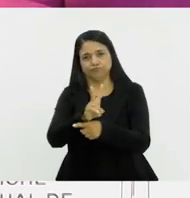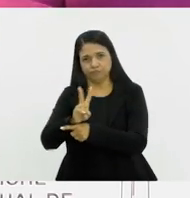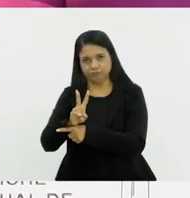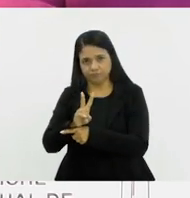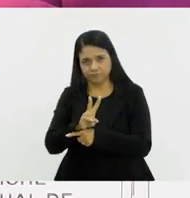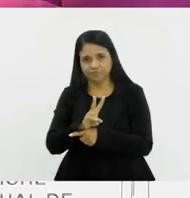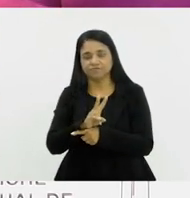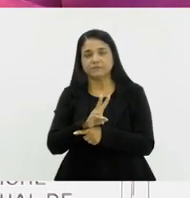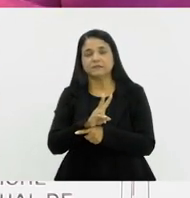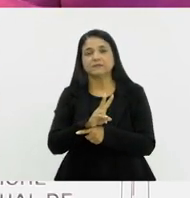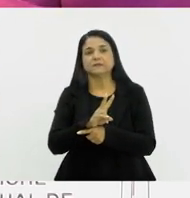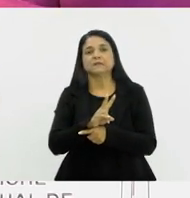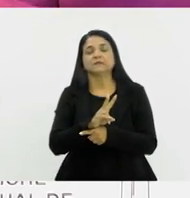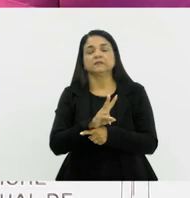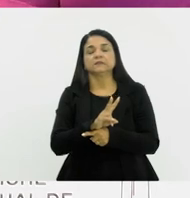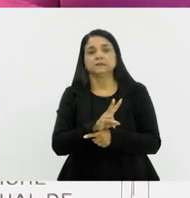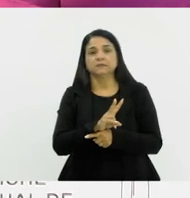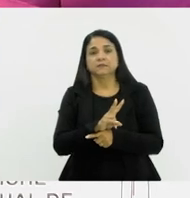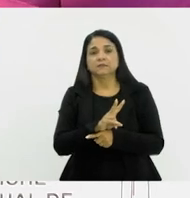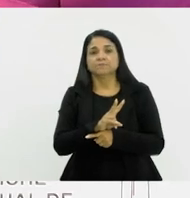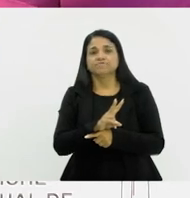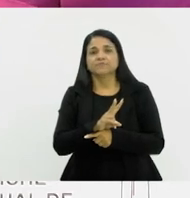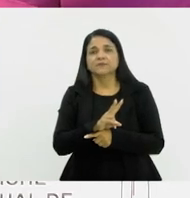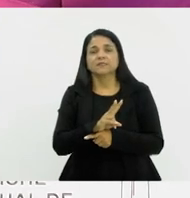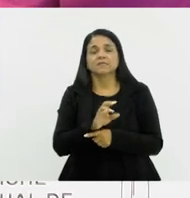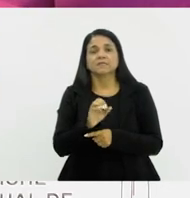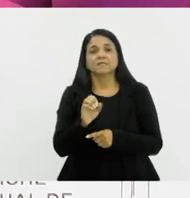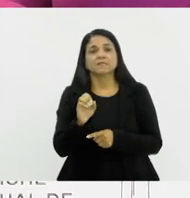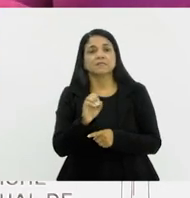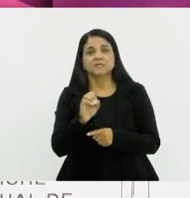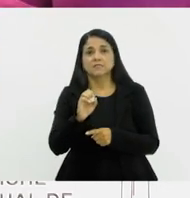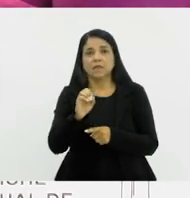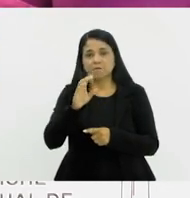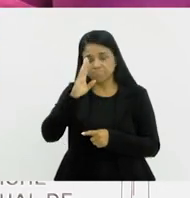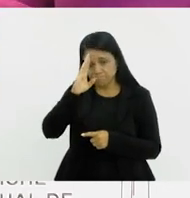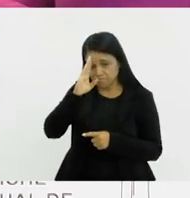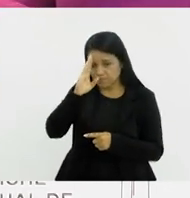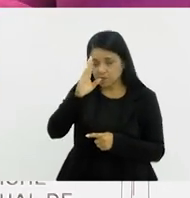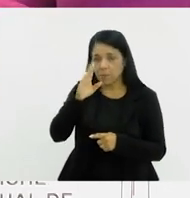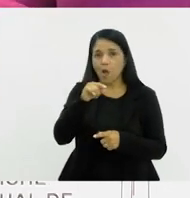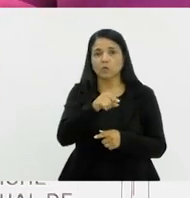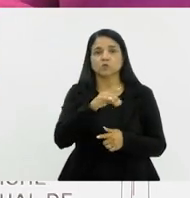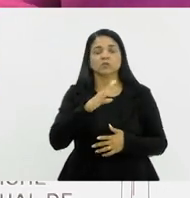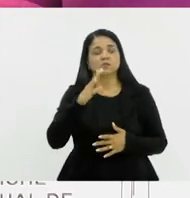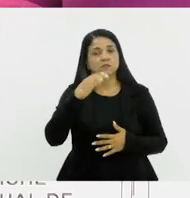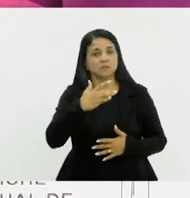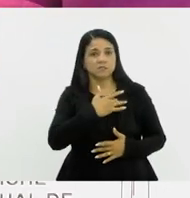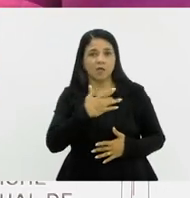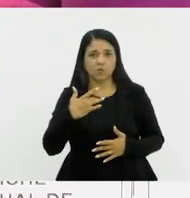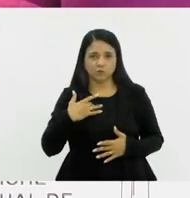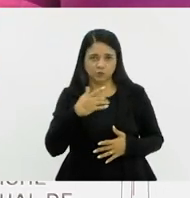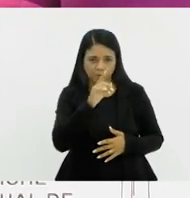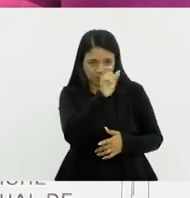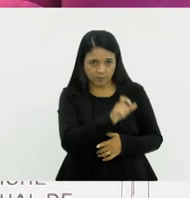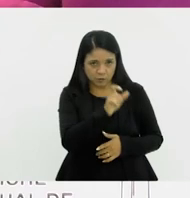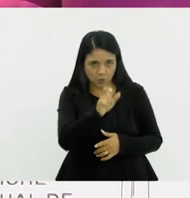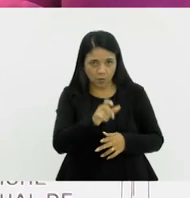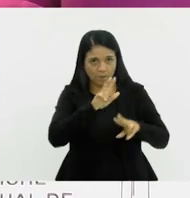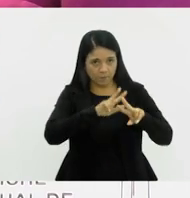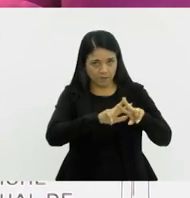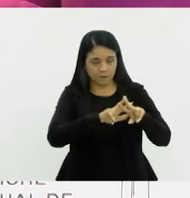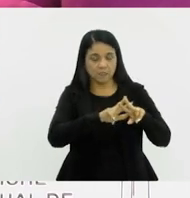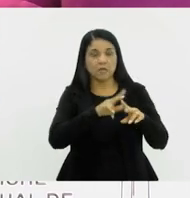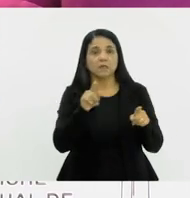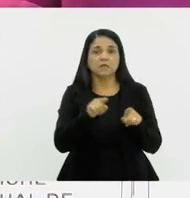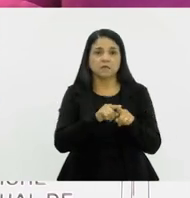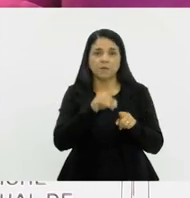sem perder a questão da prioridade da saúde daquela pessoa e também não negligenciar